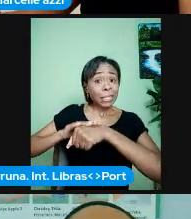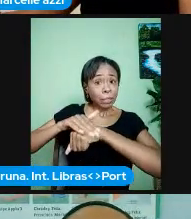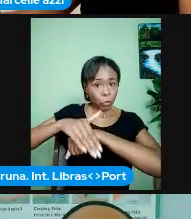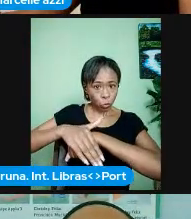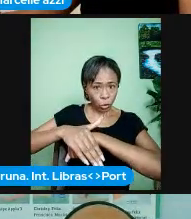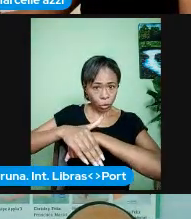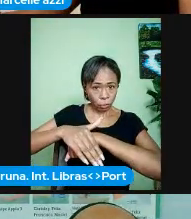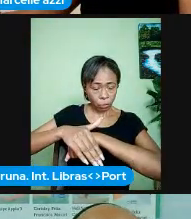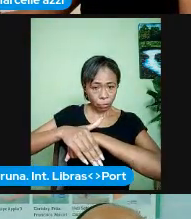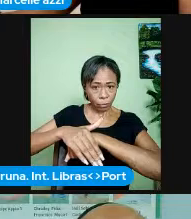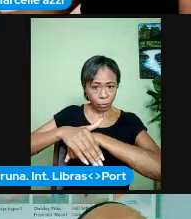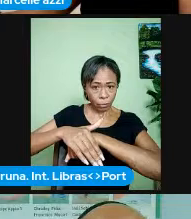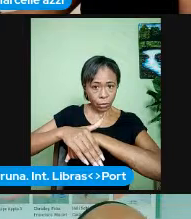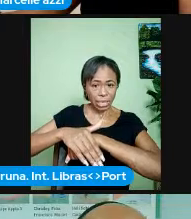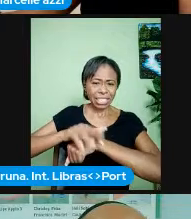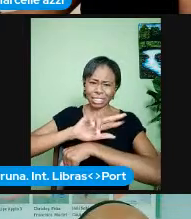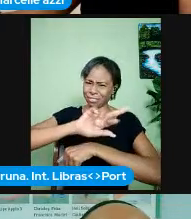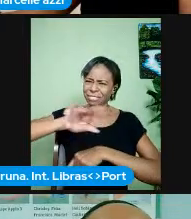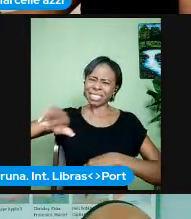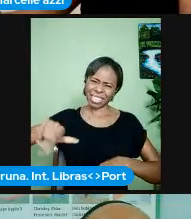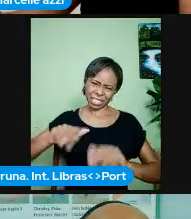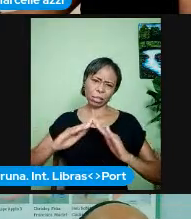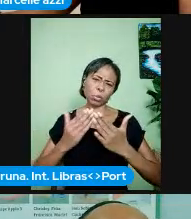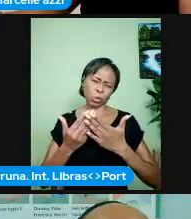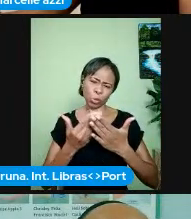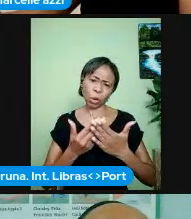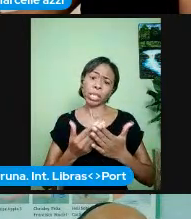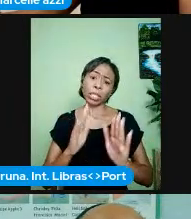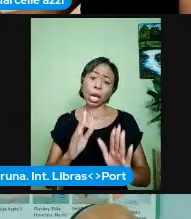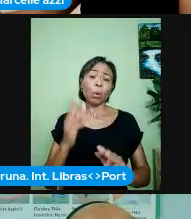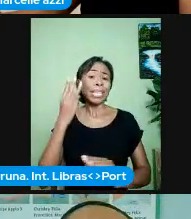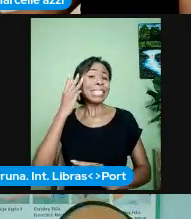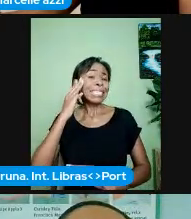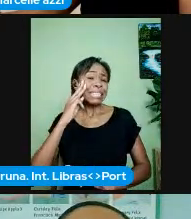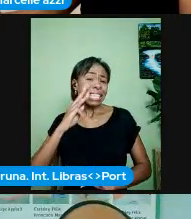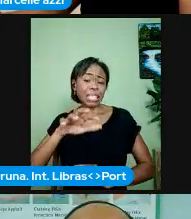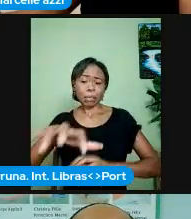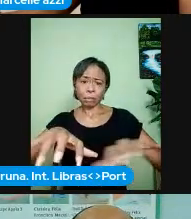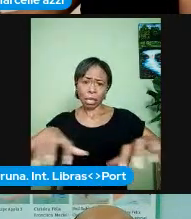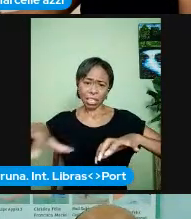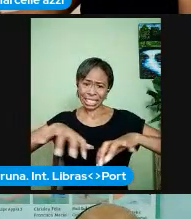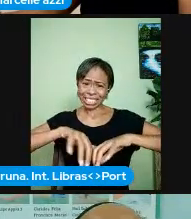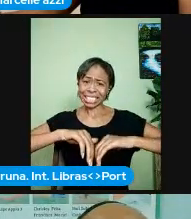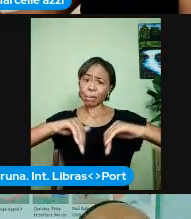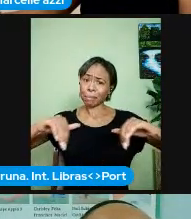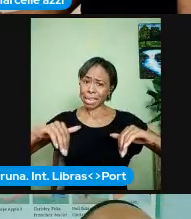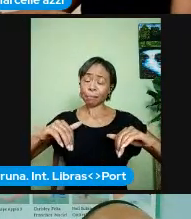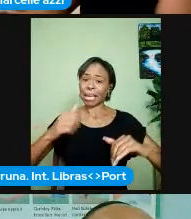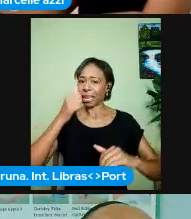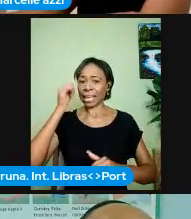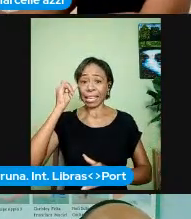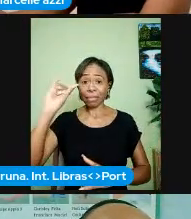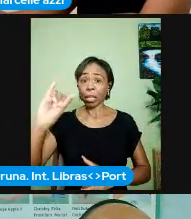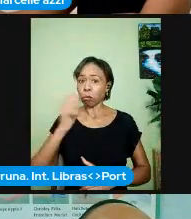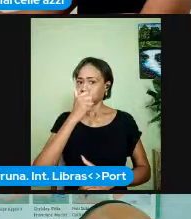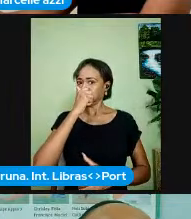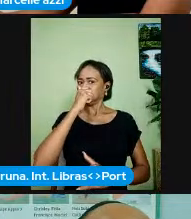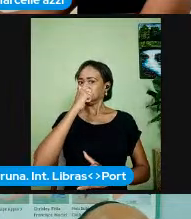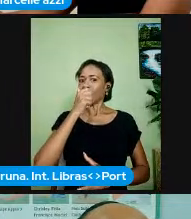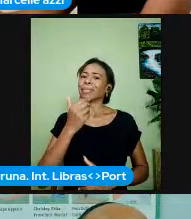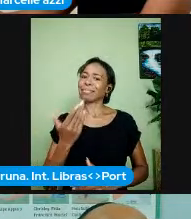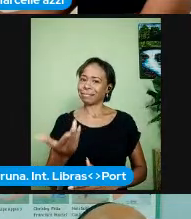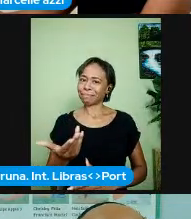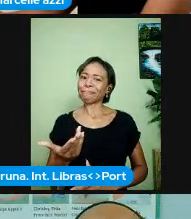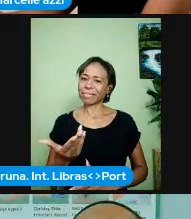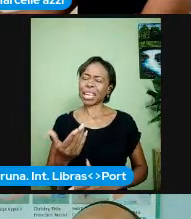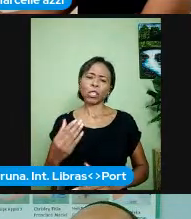9 regionais de cidade, então nós estamos organizando em 3 dias para não ter uma superlotação e possibilitar a participação de todos de uma